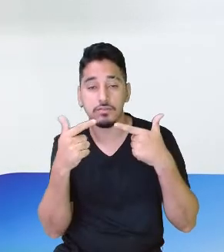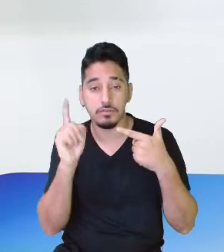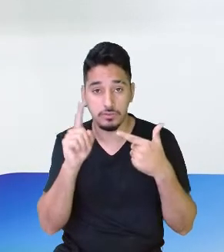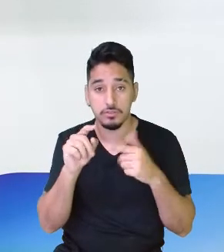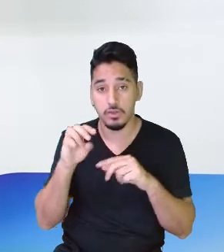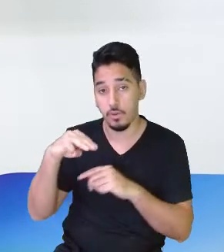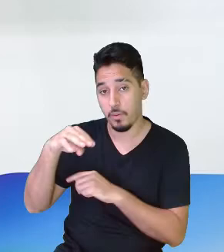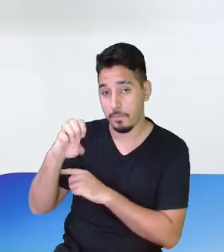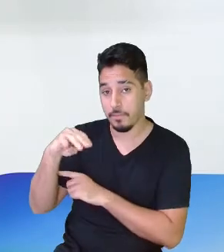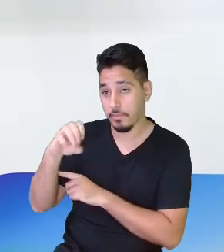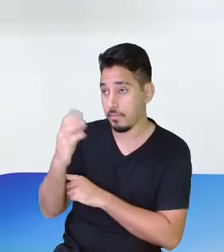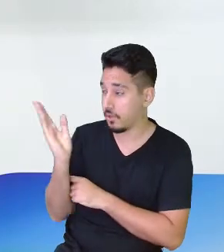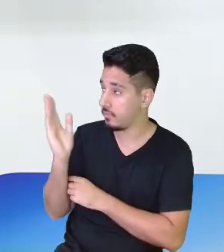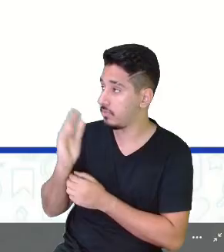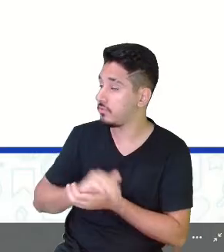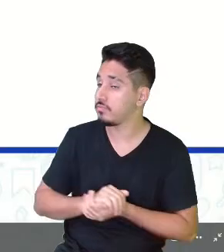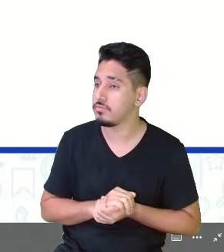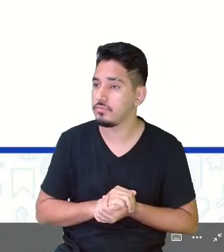né?